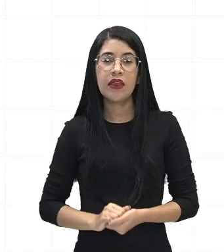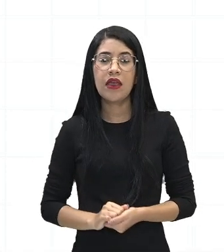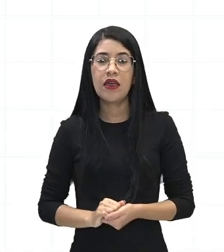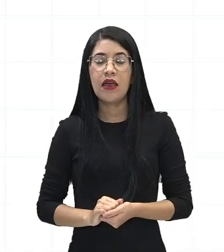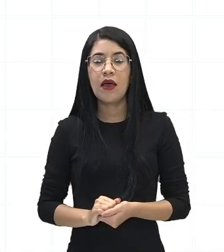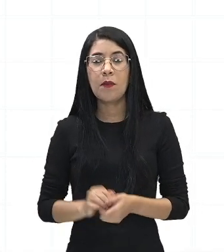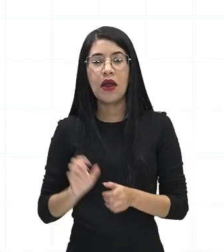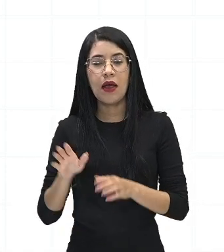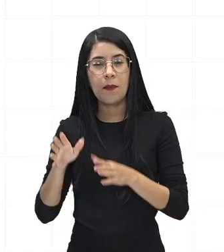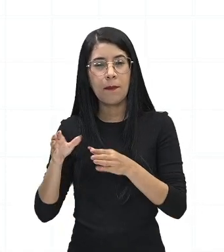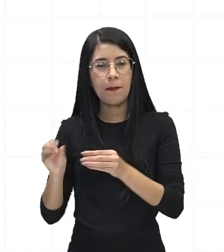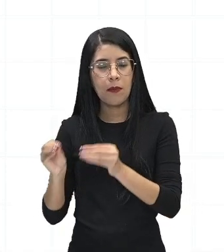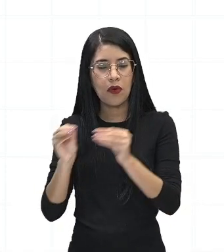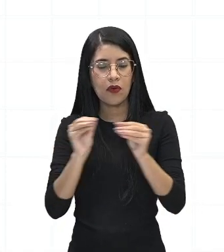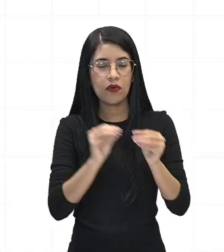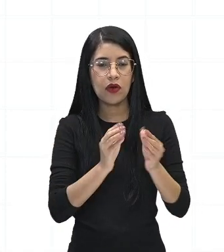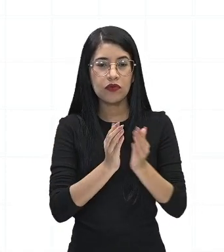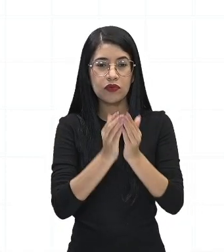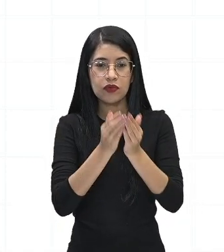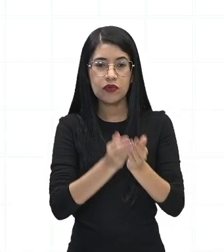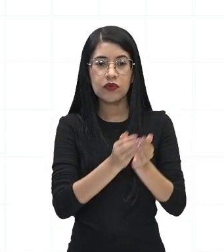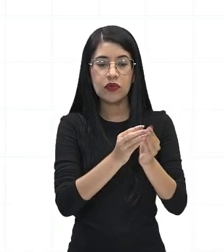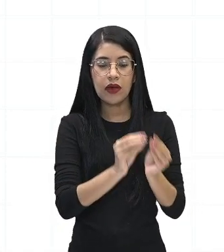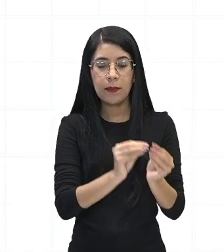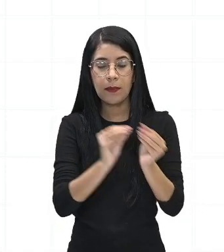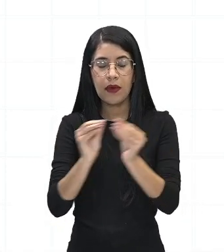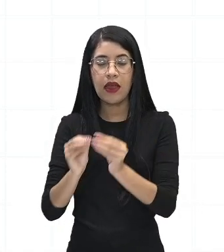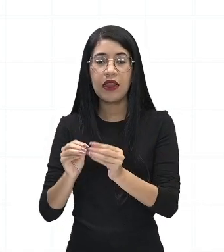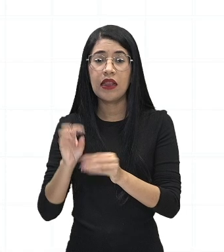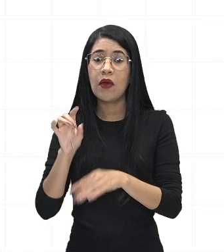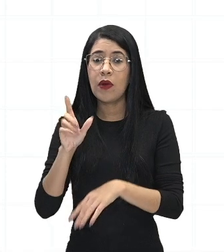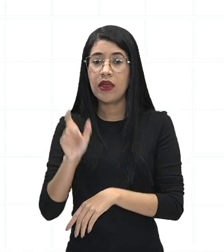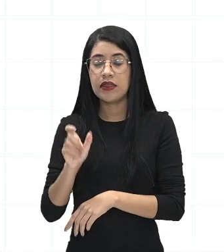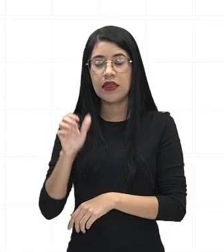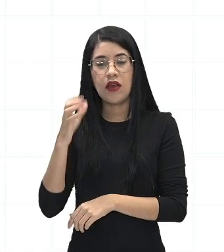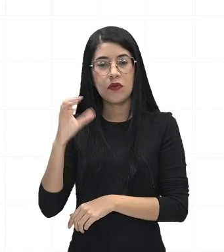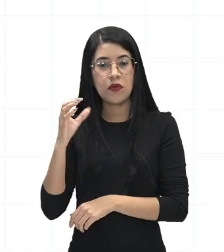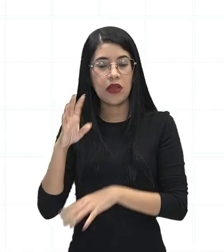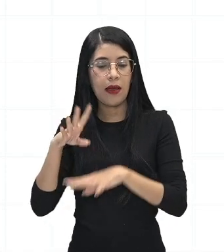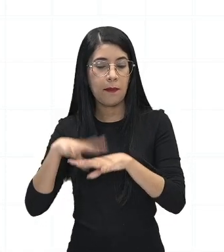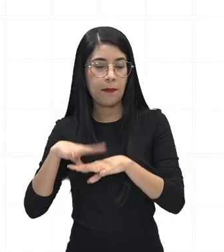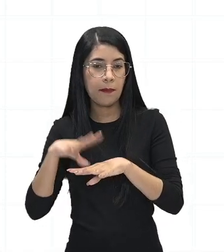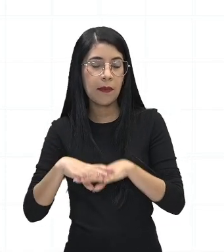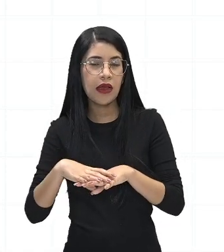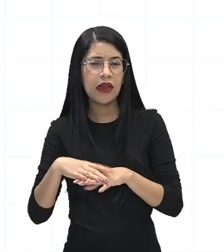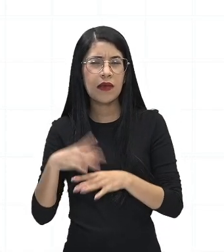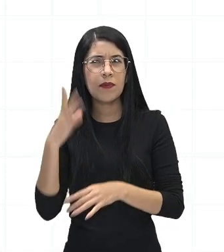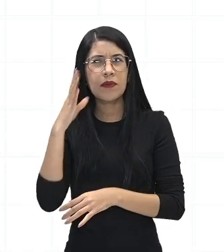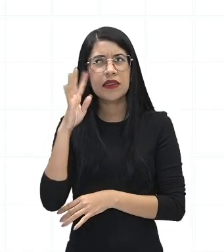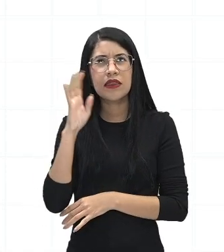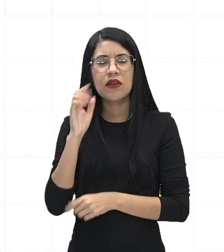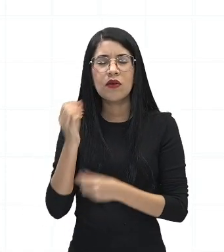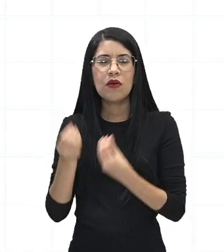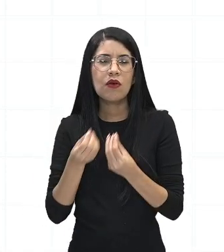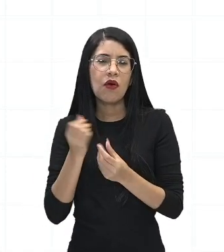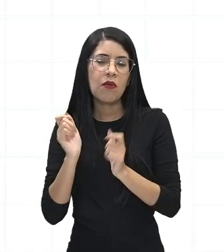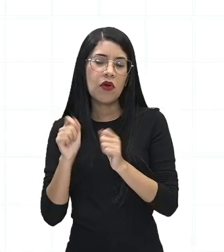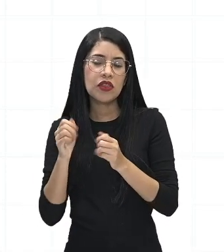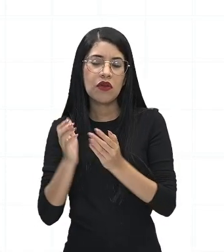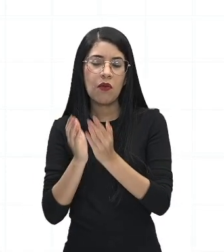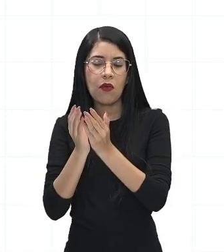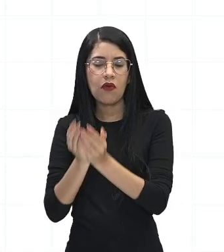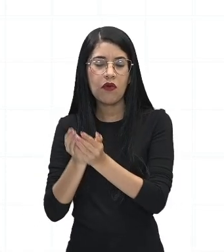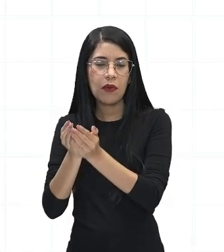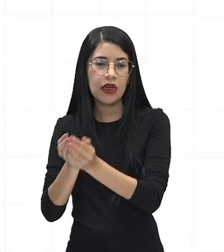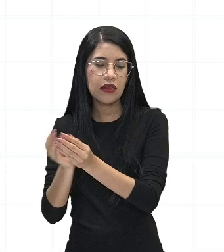um navio. Então, Arquimedes ele foi um matemático, né, que ficou ali pensando como ele poderia movimentar, né, o navio, como